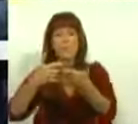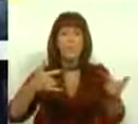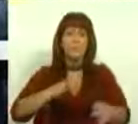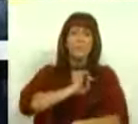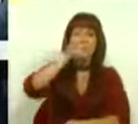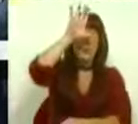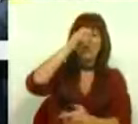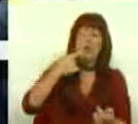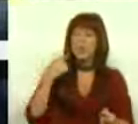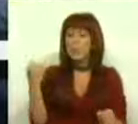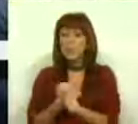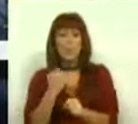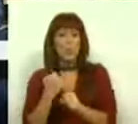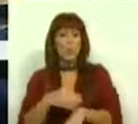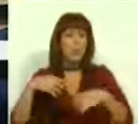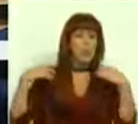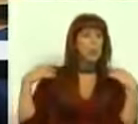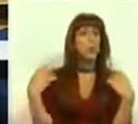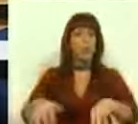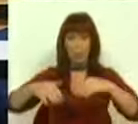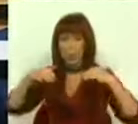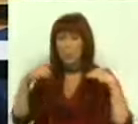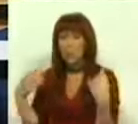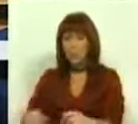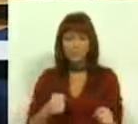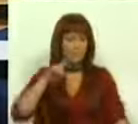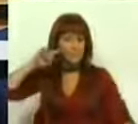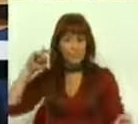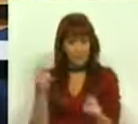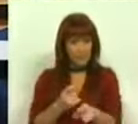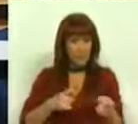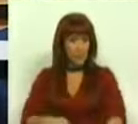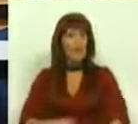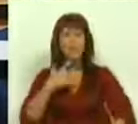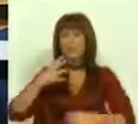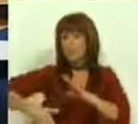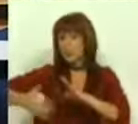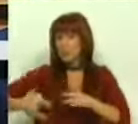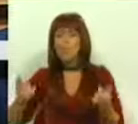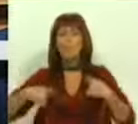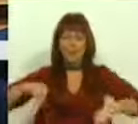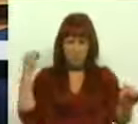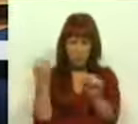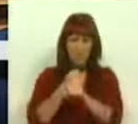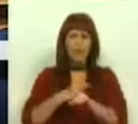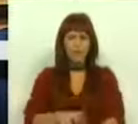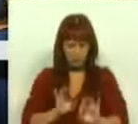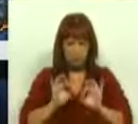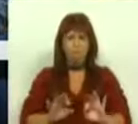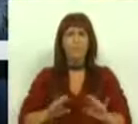facto, Sr. Primeiro-Ministro, uma tarefa hercúlea. Uma tarefa exigente e complexa, mas uma tarefa